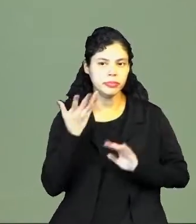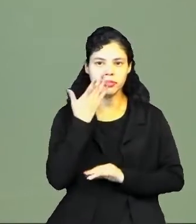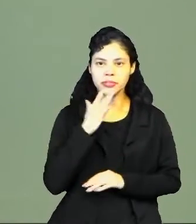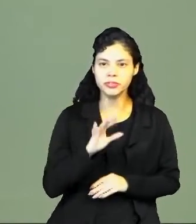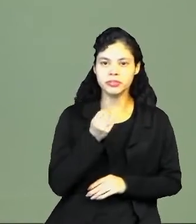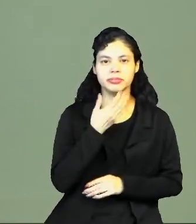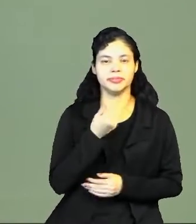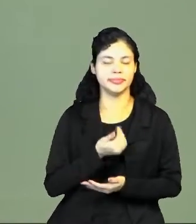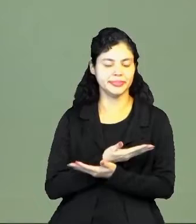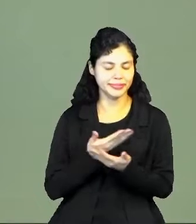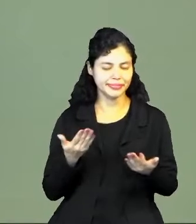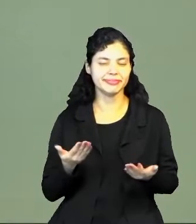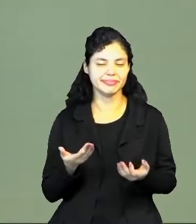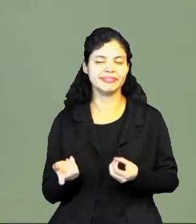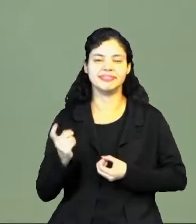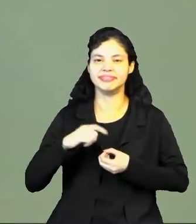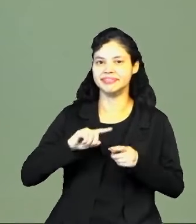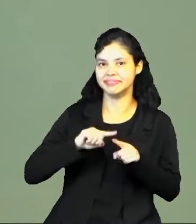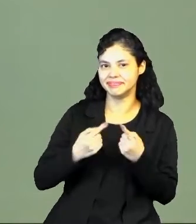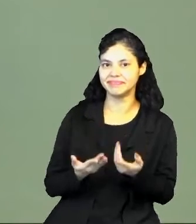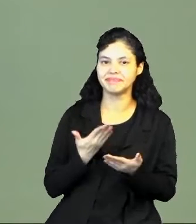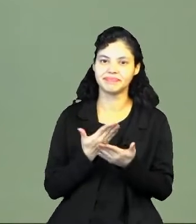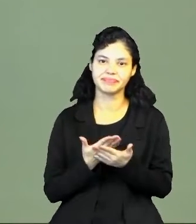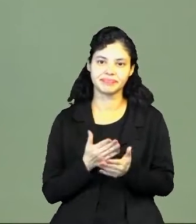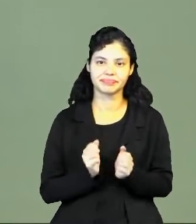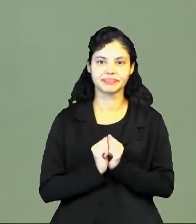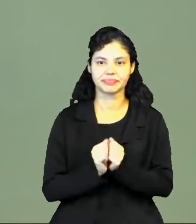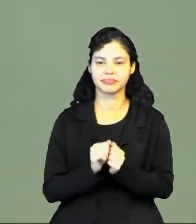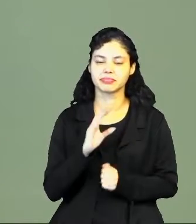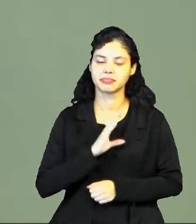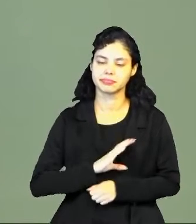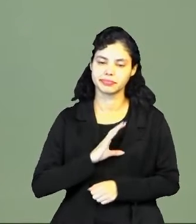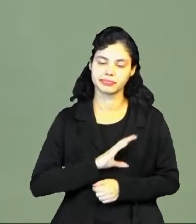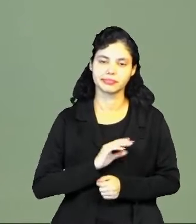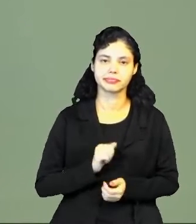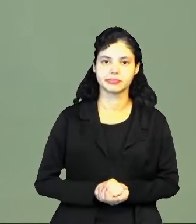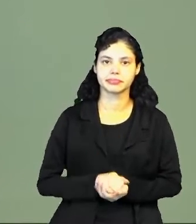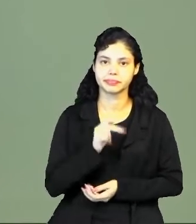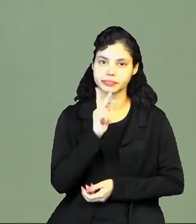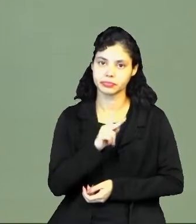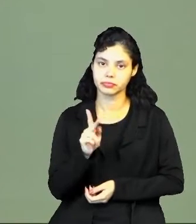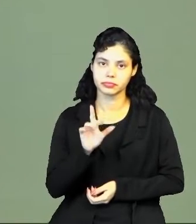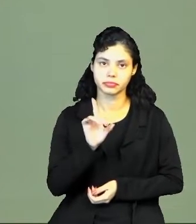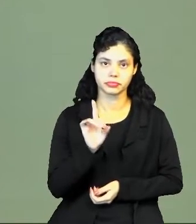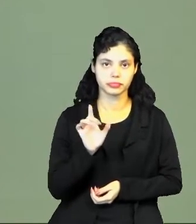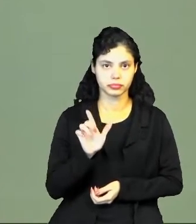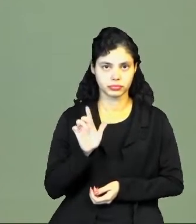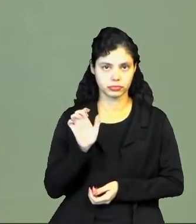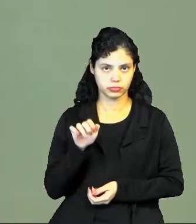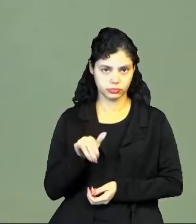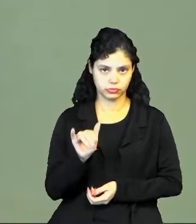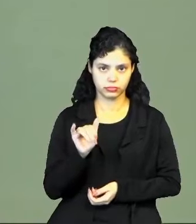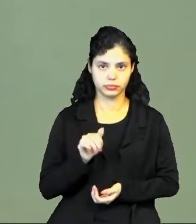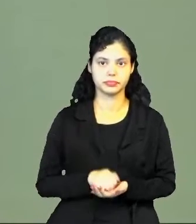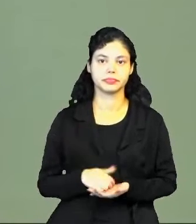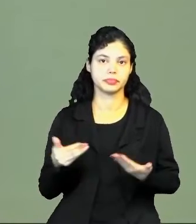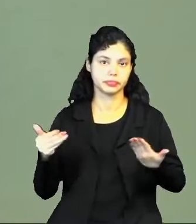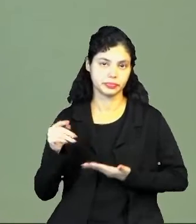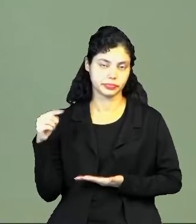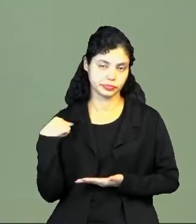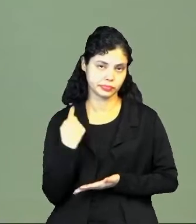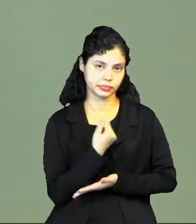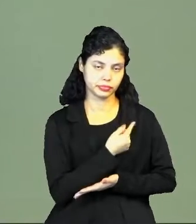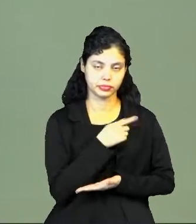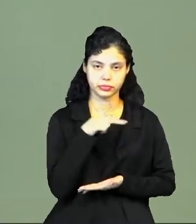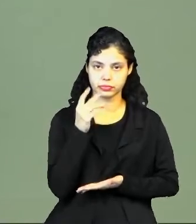crianças, tudo bem? Estou de volta para mais uma aula com vocês de língua portuguesa. Sou a professora Adeli e hoje na nossa aula vamos falar